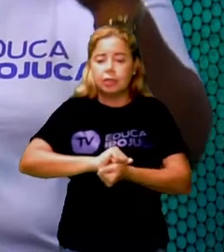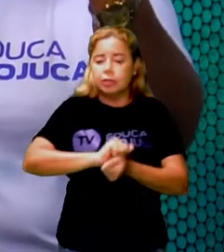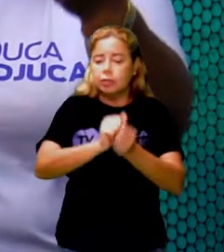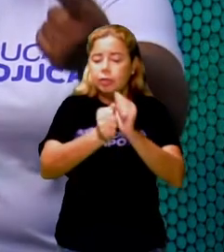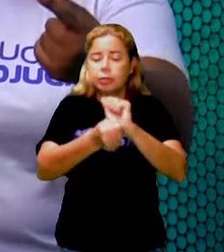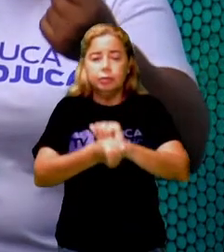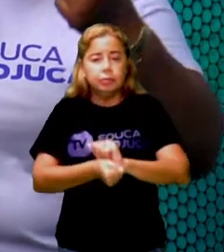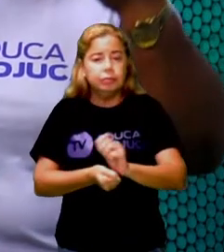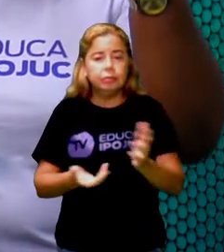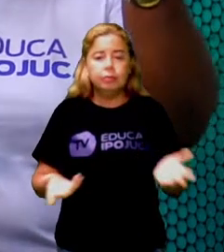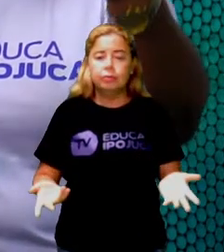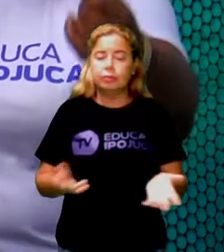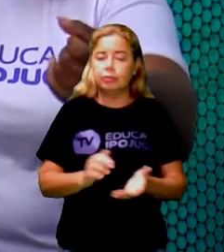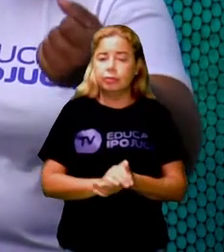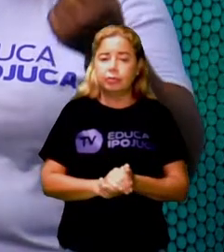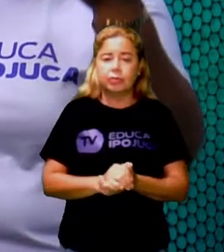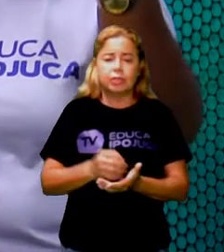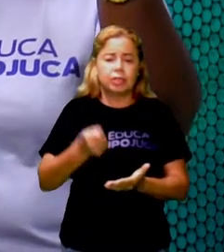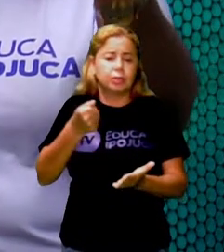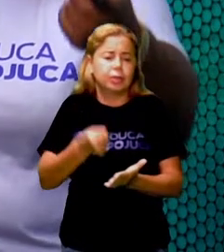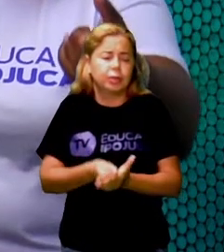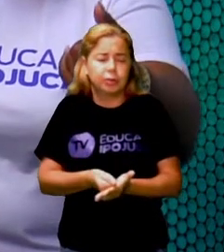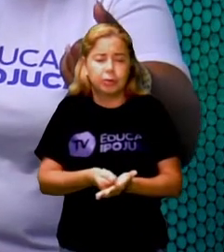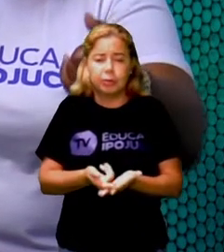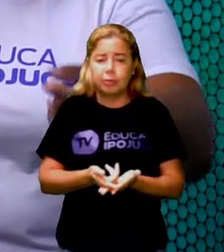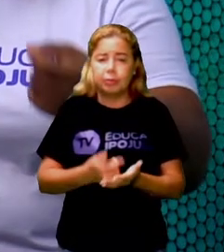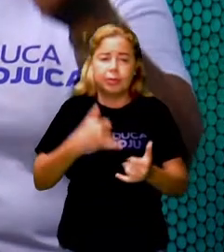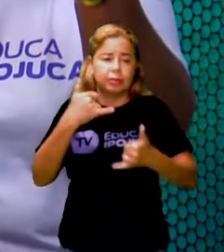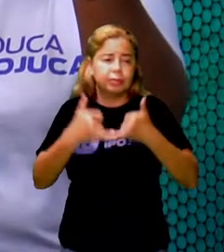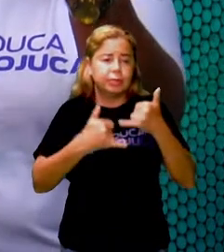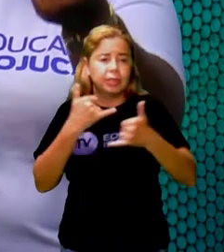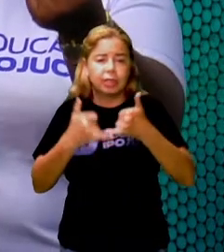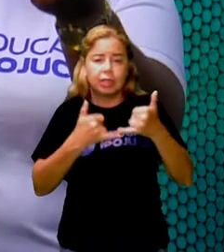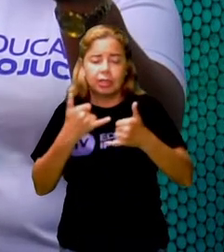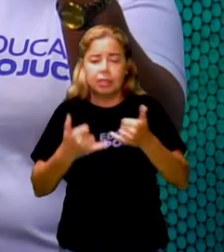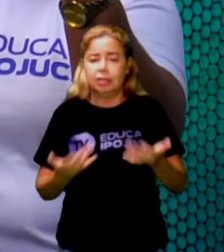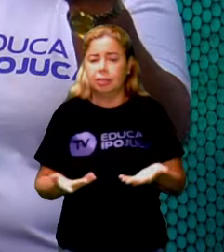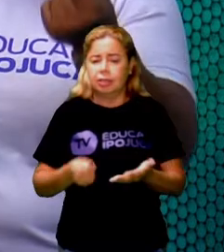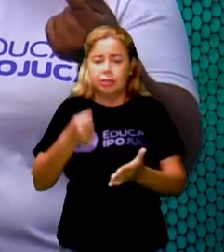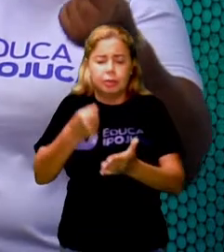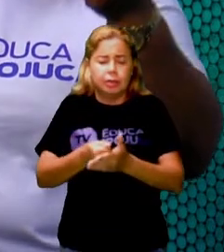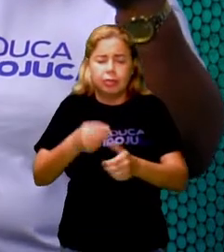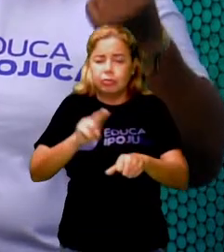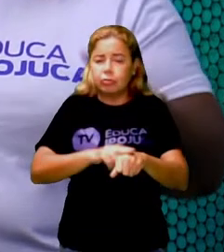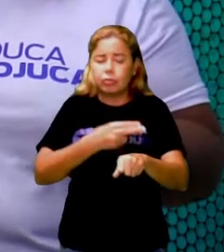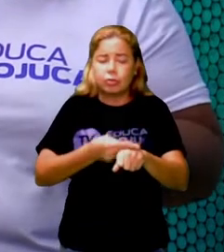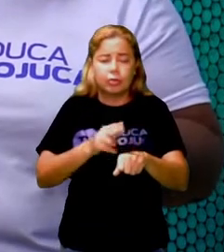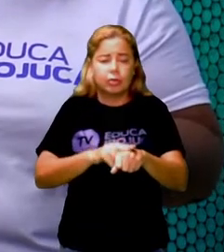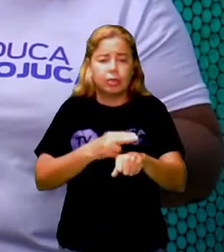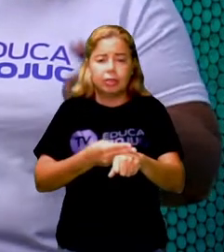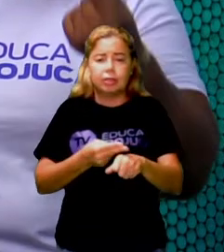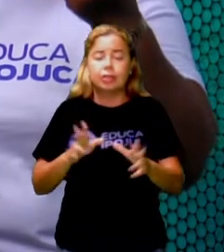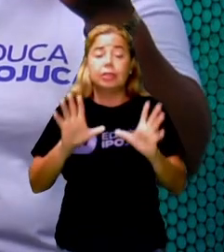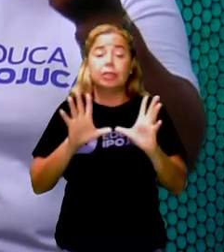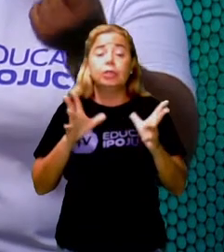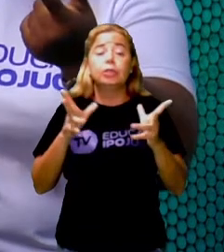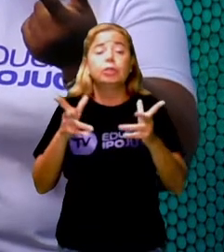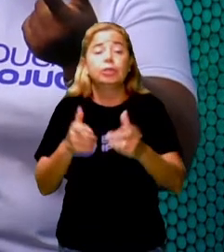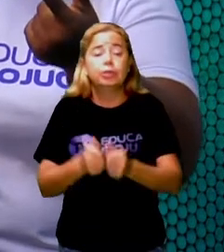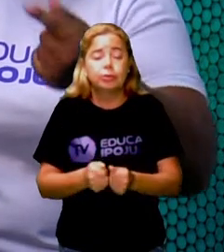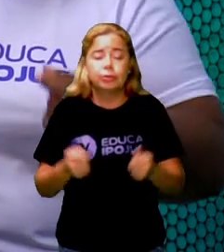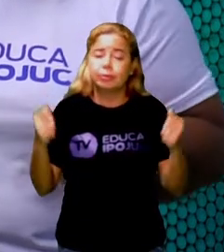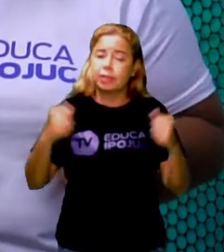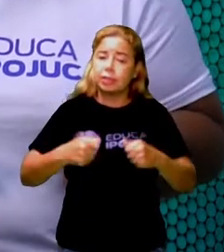academia, comprar um biscoito, um brinquedo, um chocolate, tudo hoje precisamos